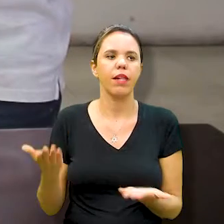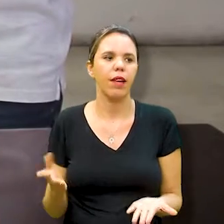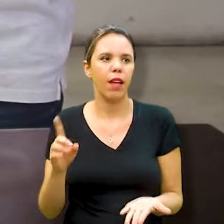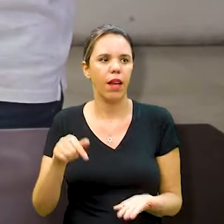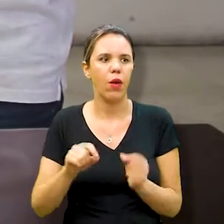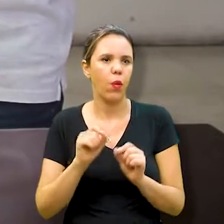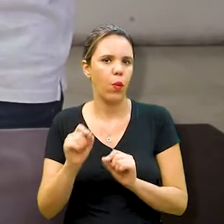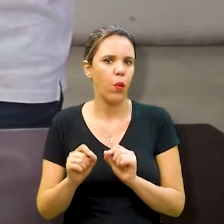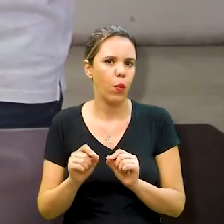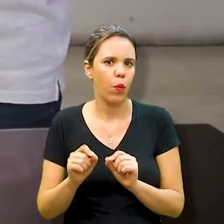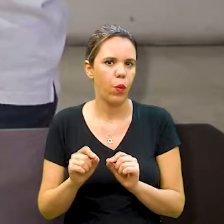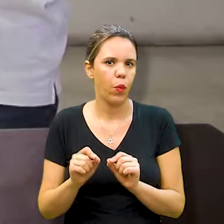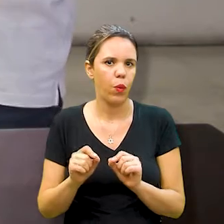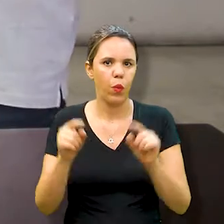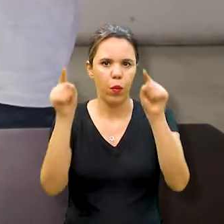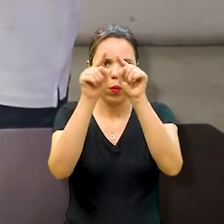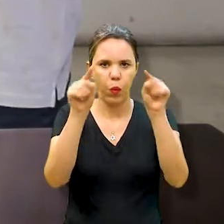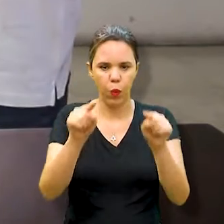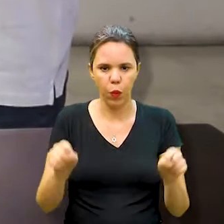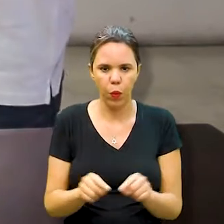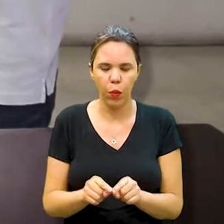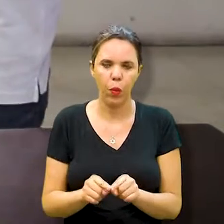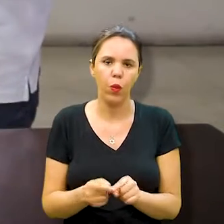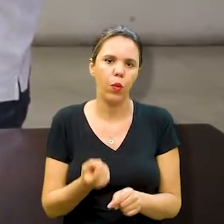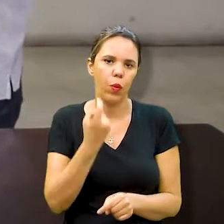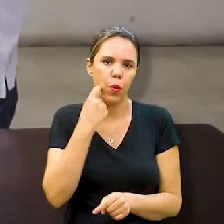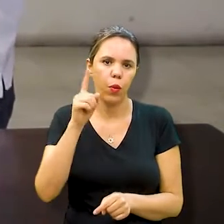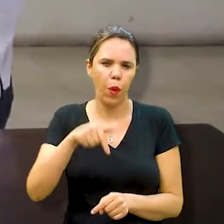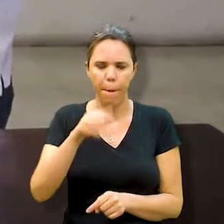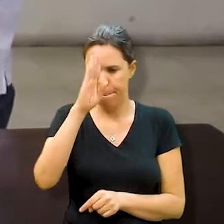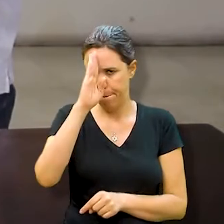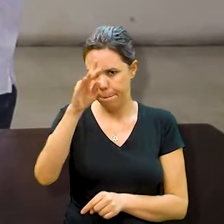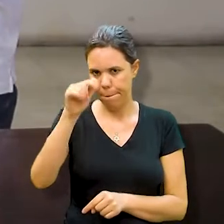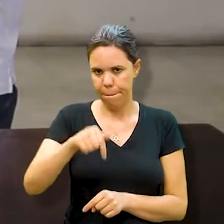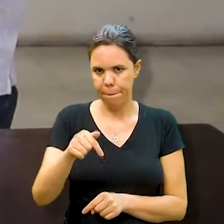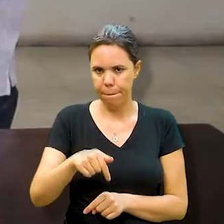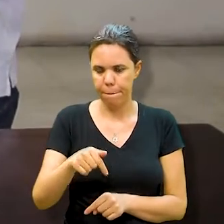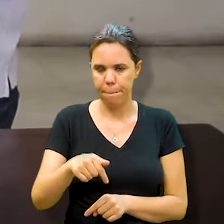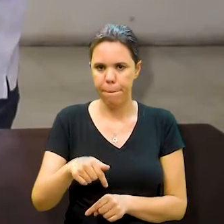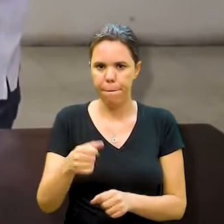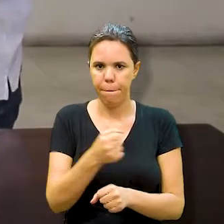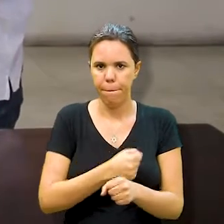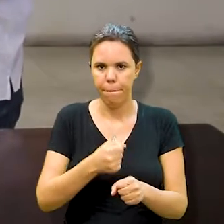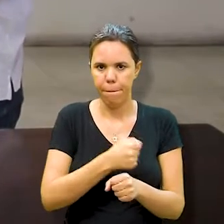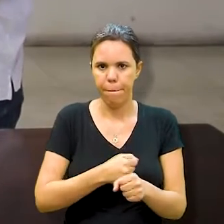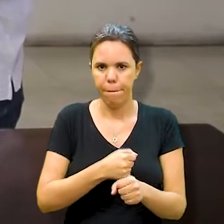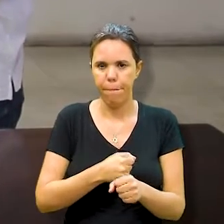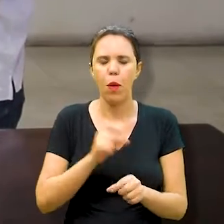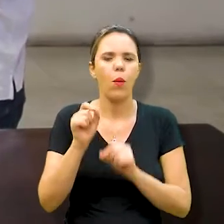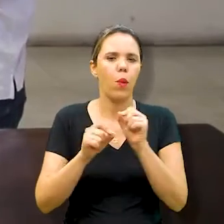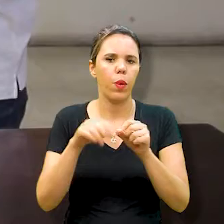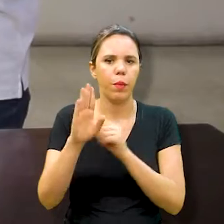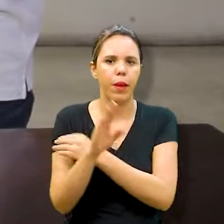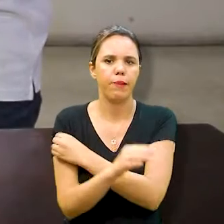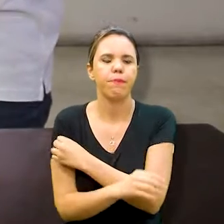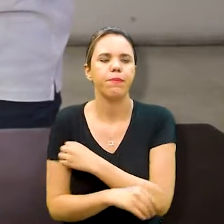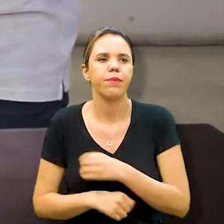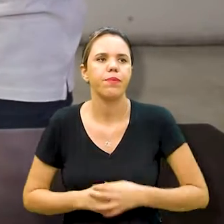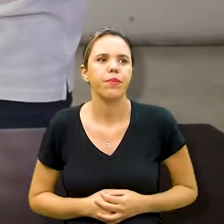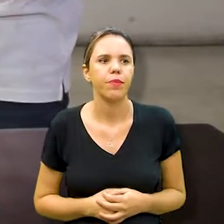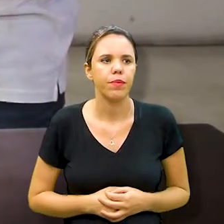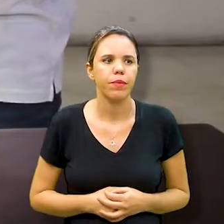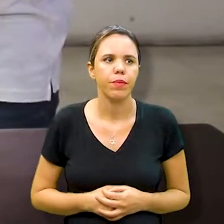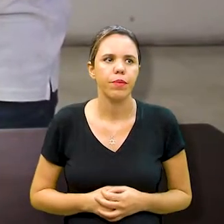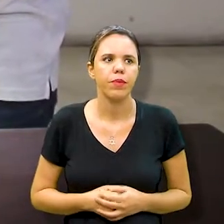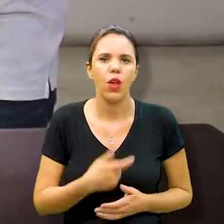e aí além do salmão né que é o peixe principal aqui da nossa receita vai o que mais